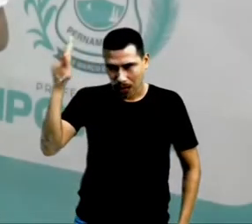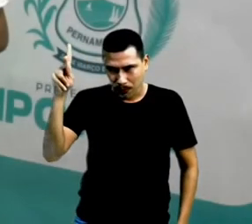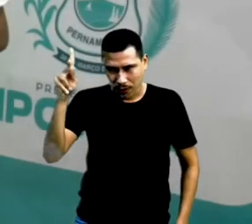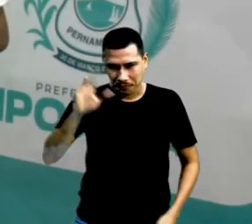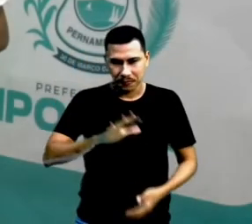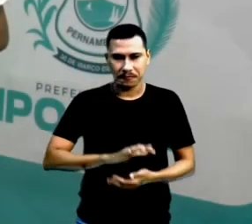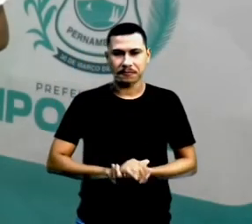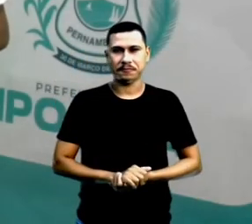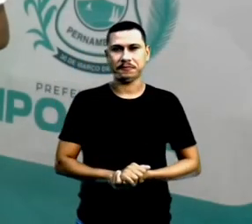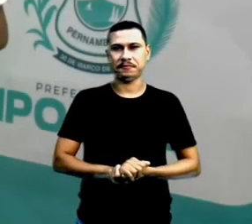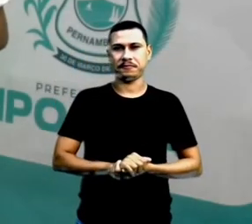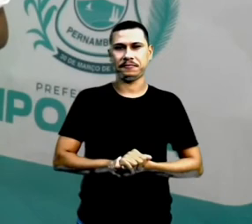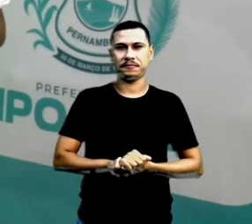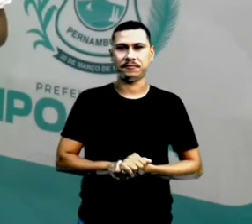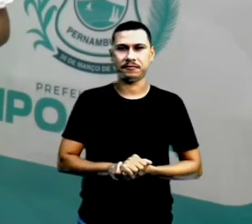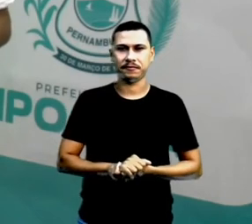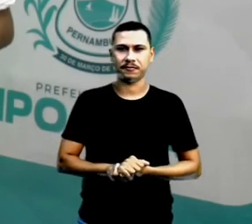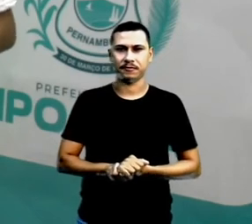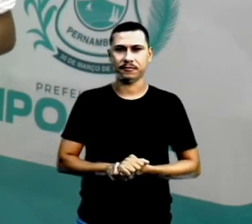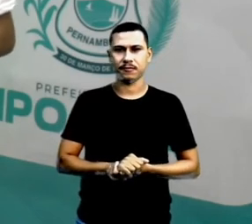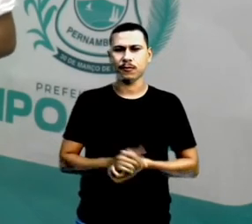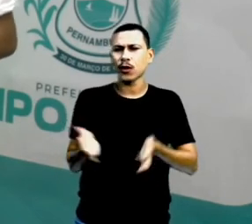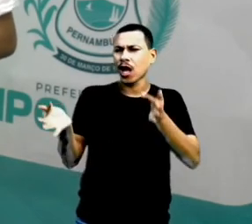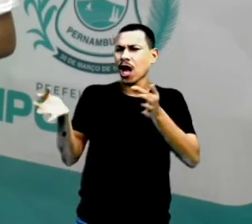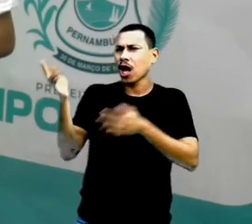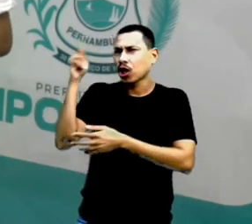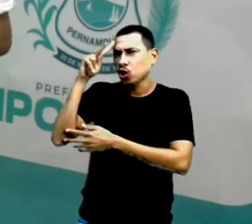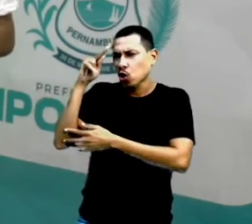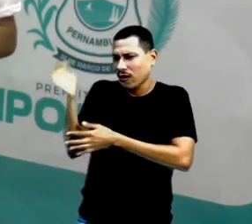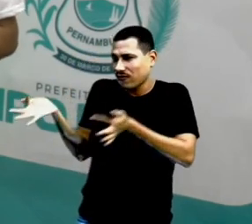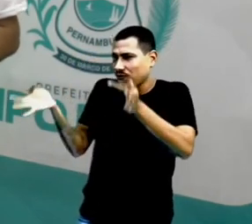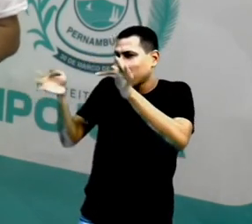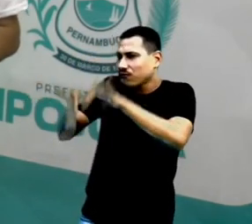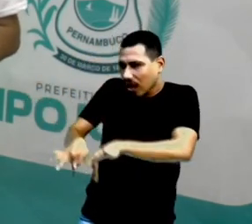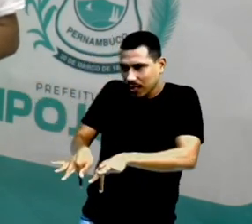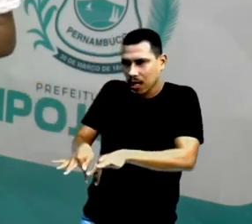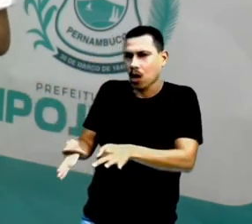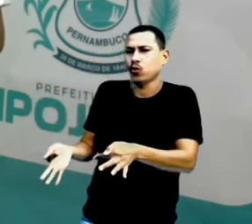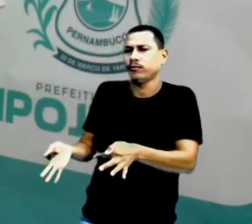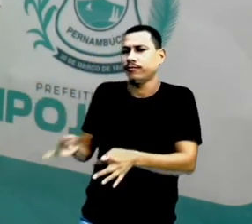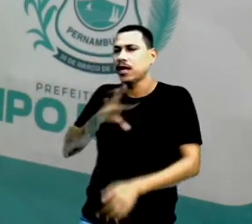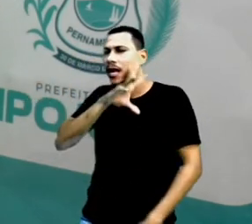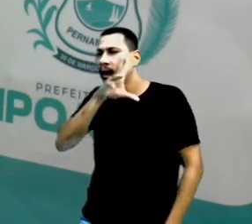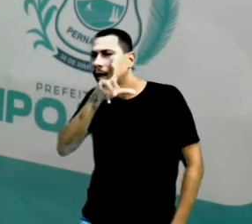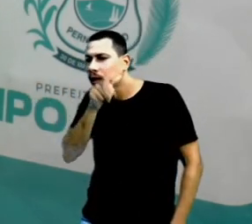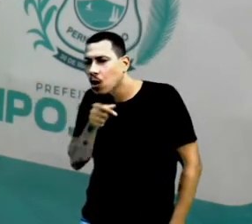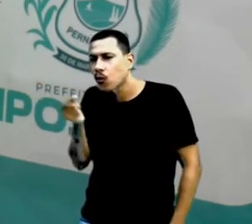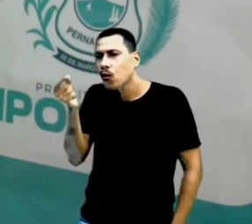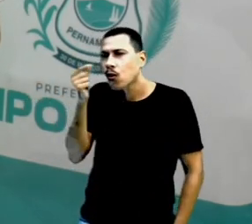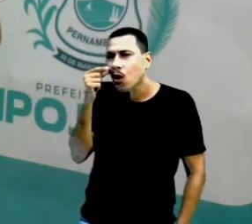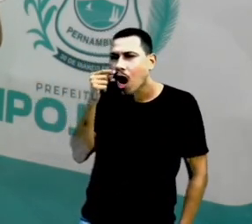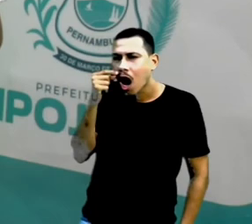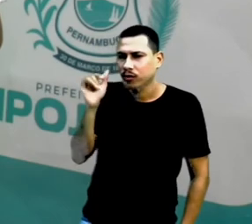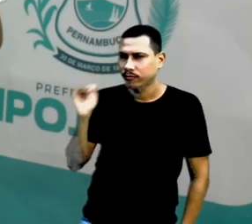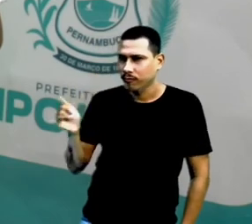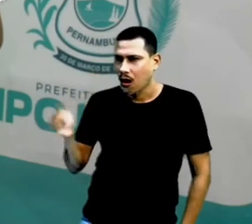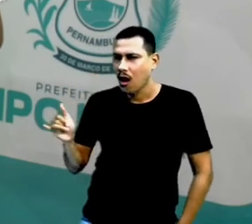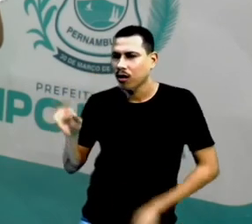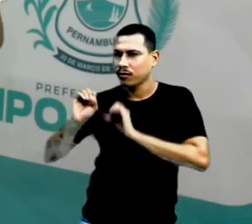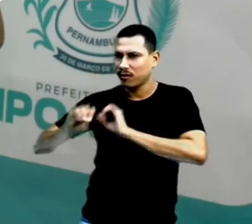final da história? O que foi que a fábula, o leão e o rato, nos